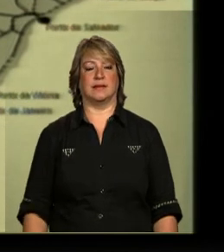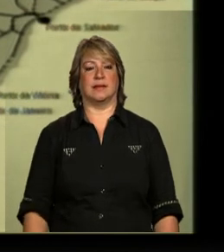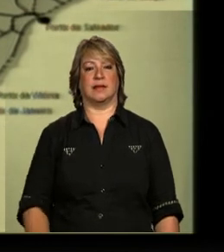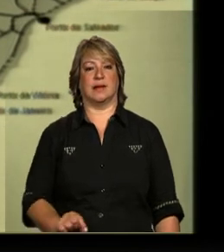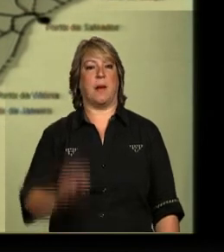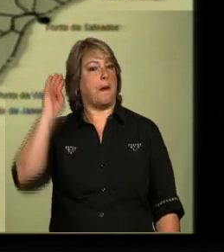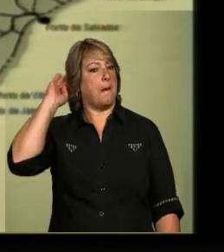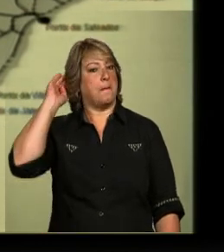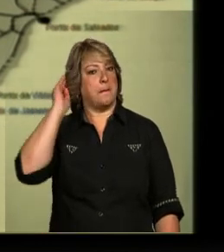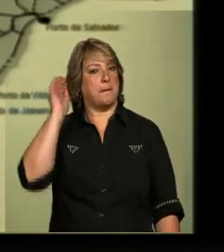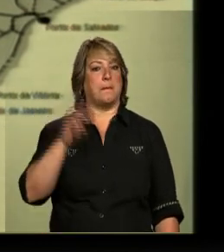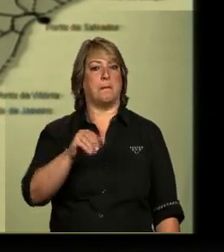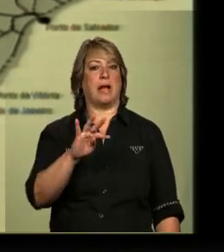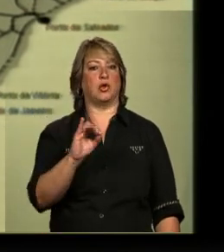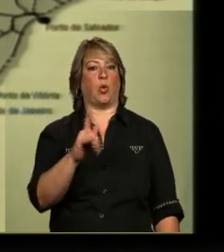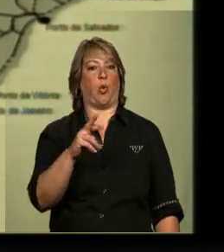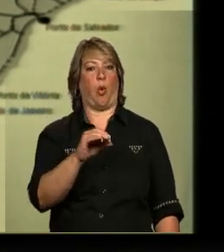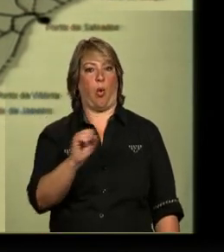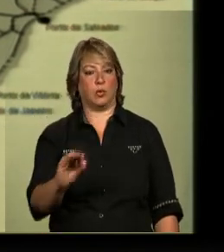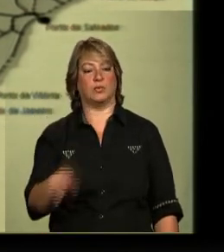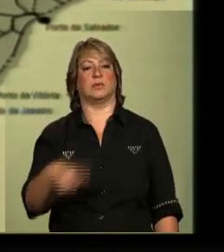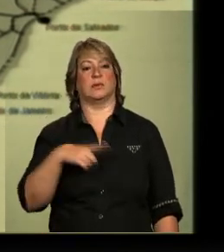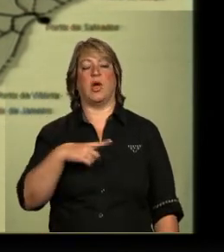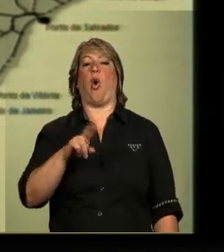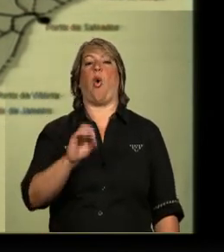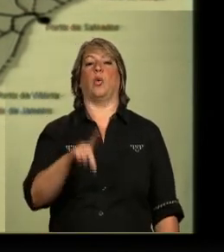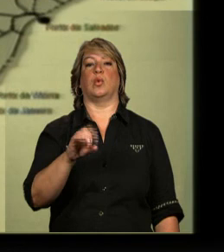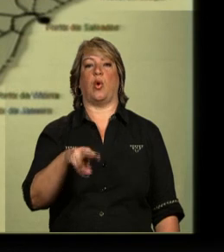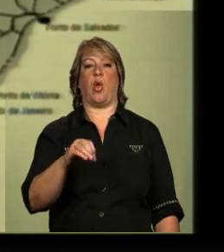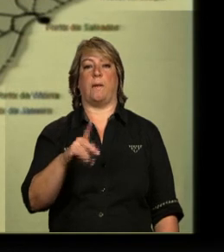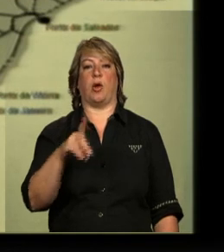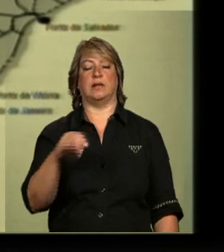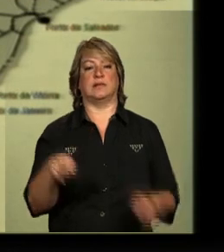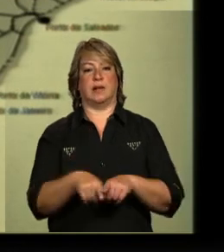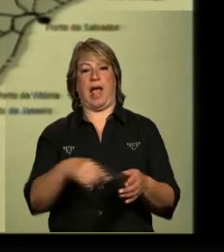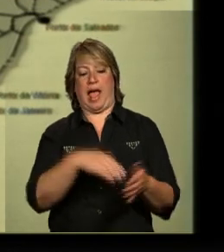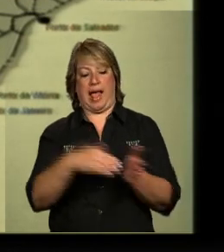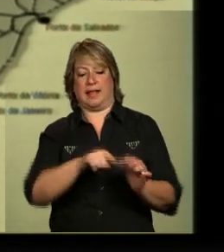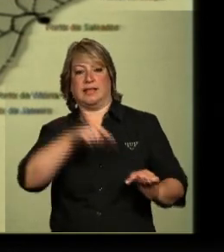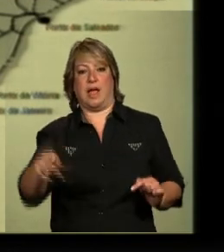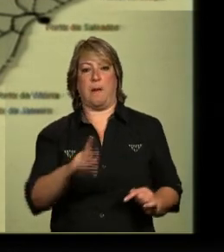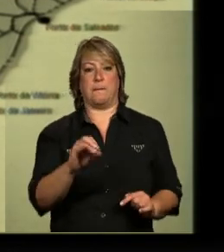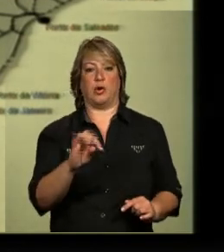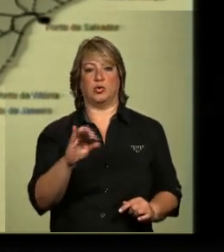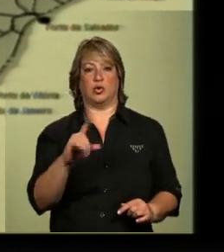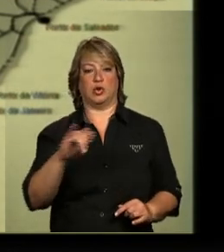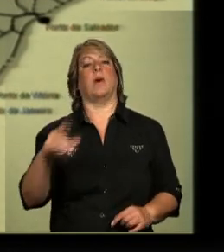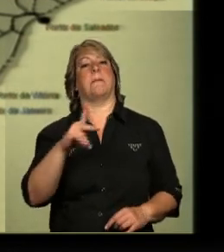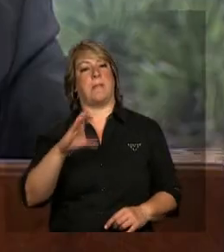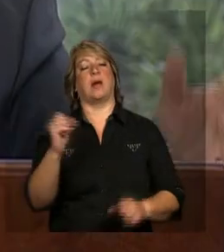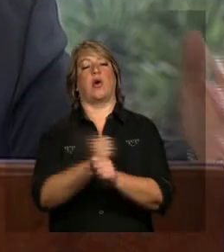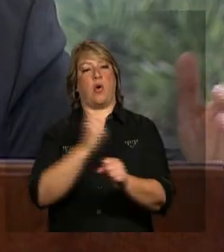lá no Mato Grosso o trecho entre Rondonópolis e posto Gil é obra do PAC e continuará sendo